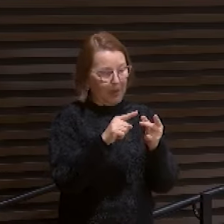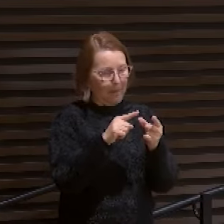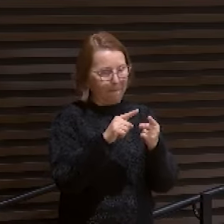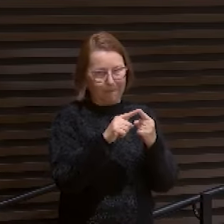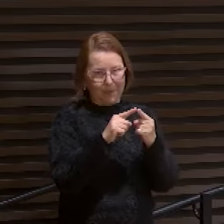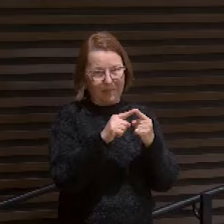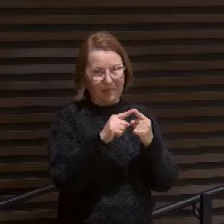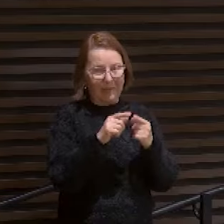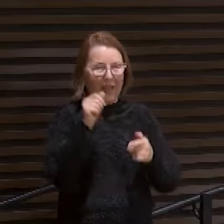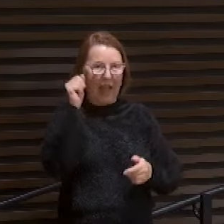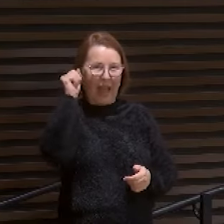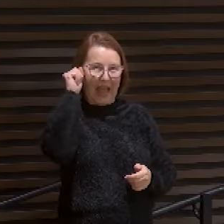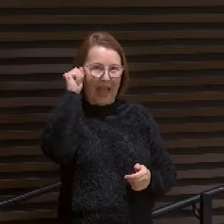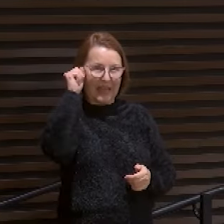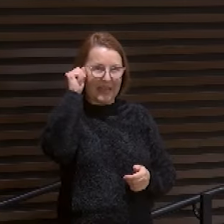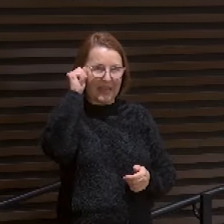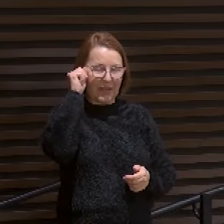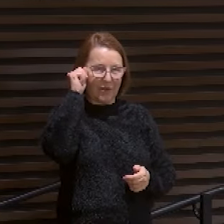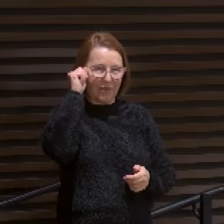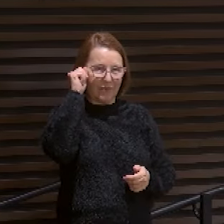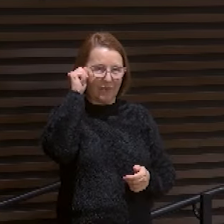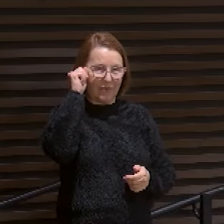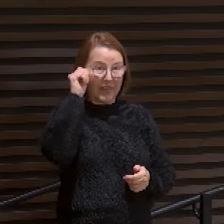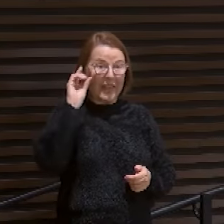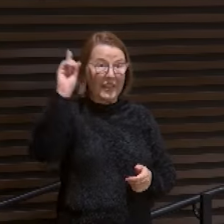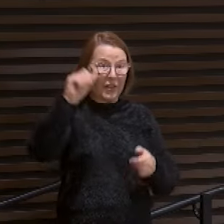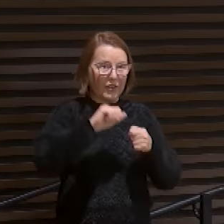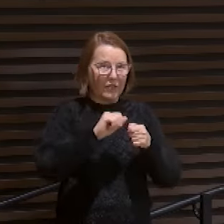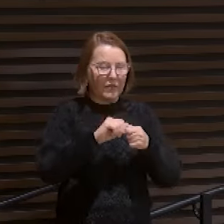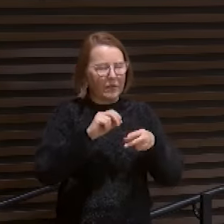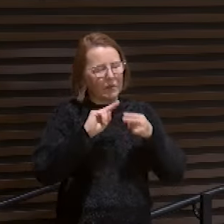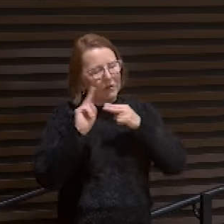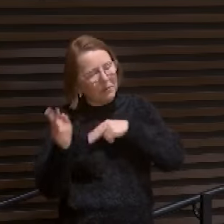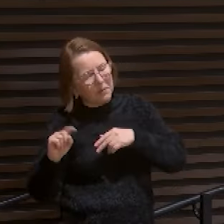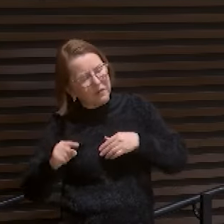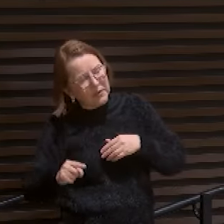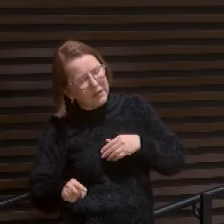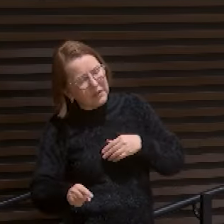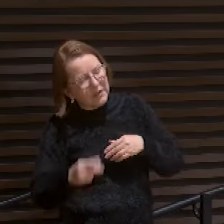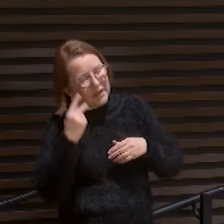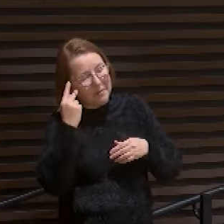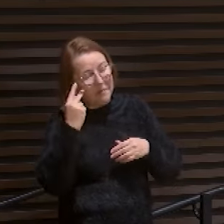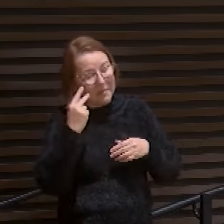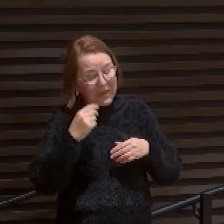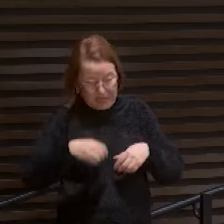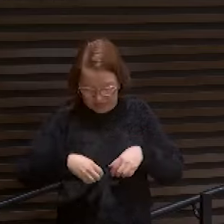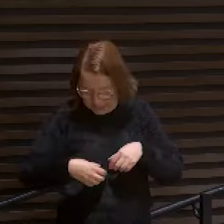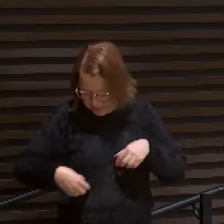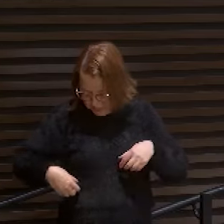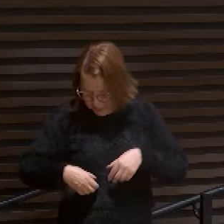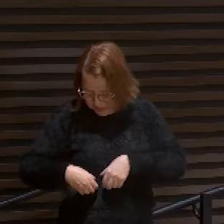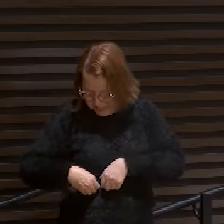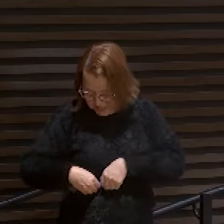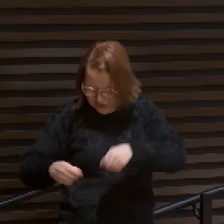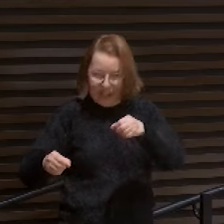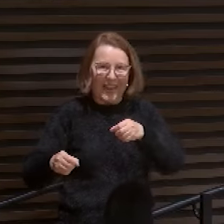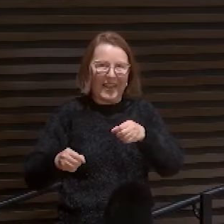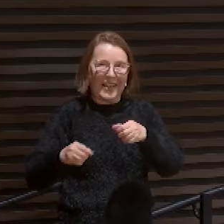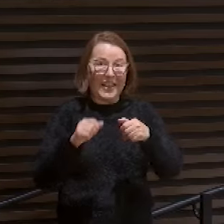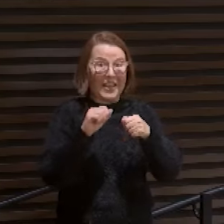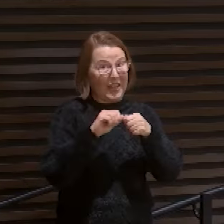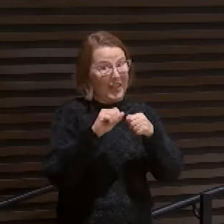é anestesiado por Deus para tirar a costela e fazer a